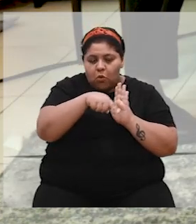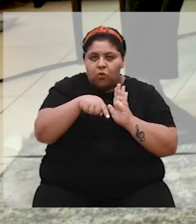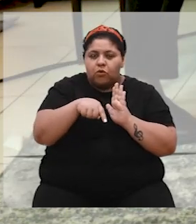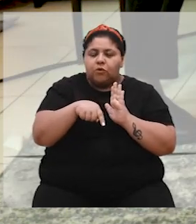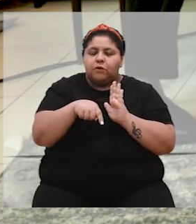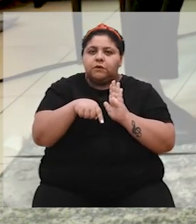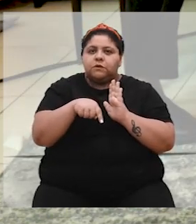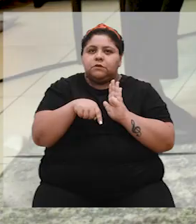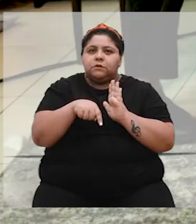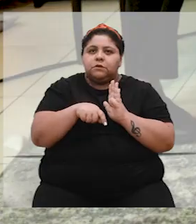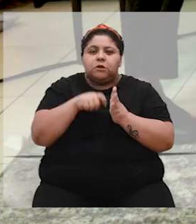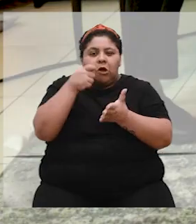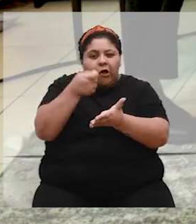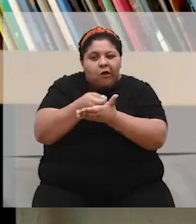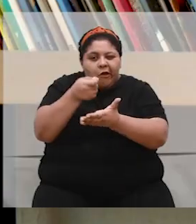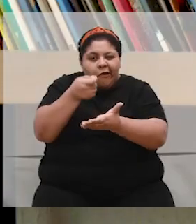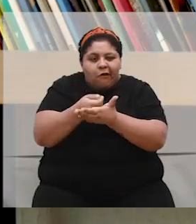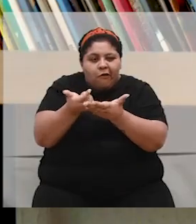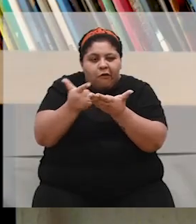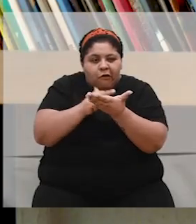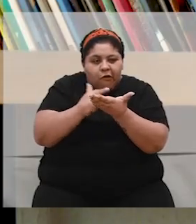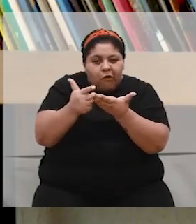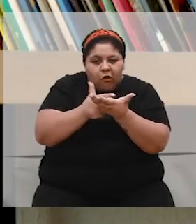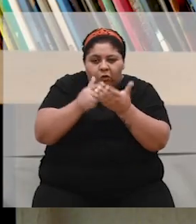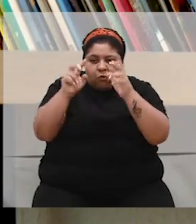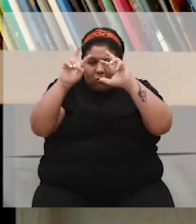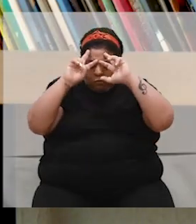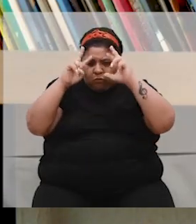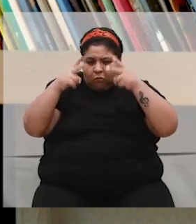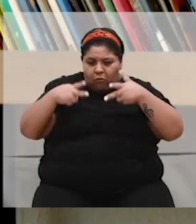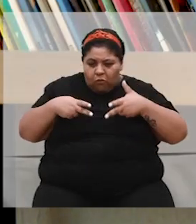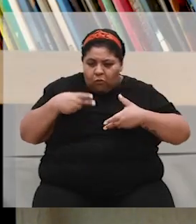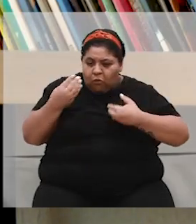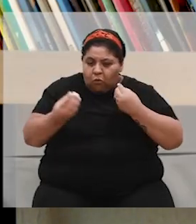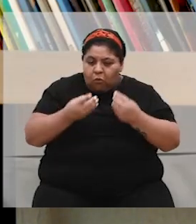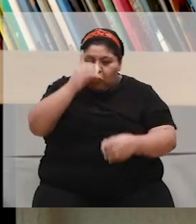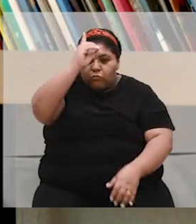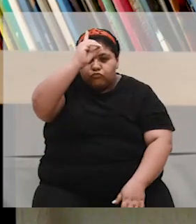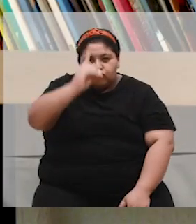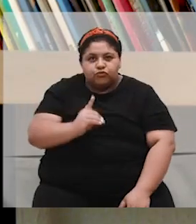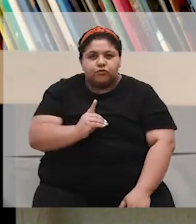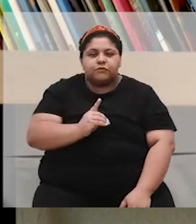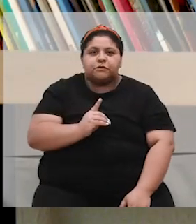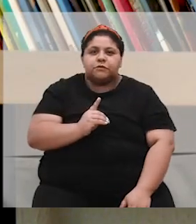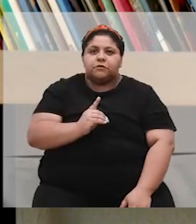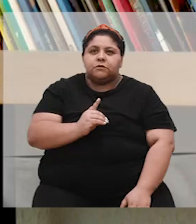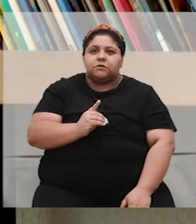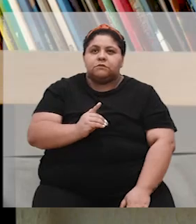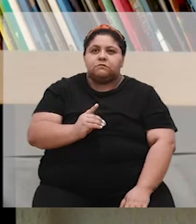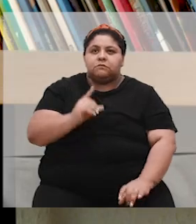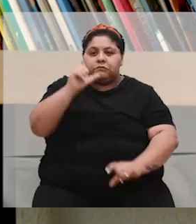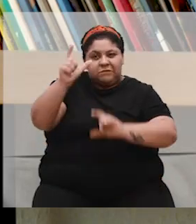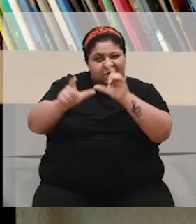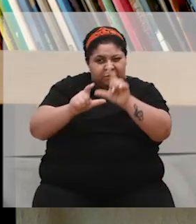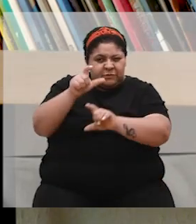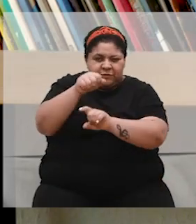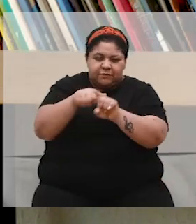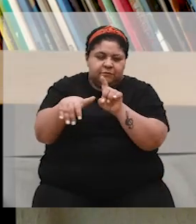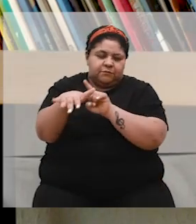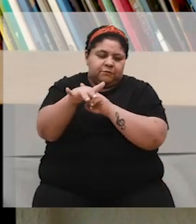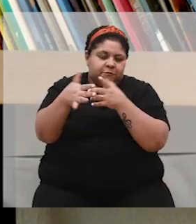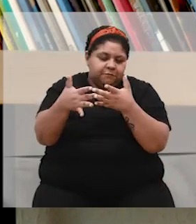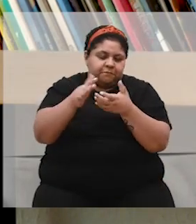que estamos batalhando para que o livro seja reconhecido como um direito das pessoas,